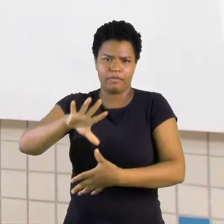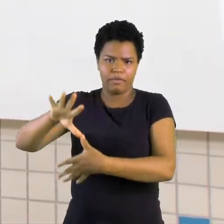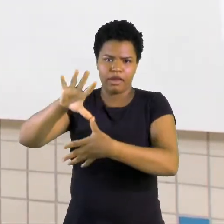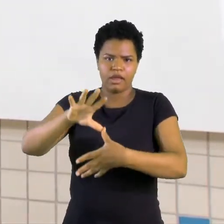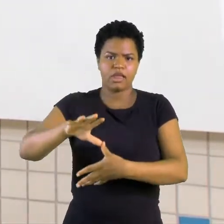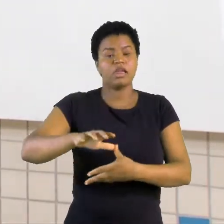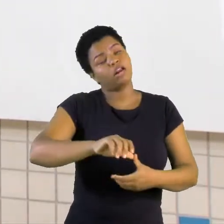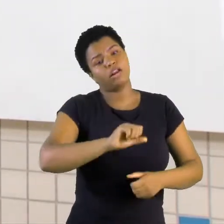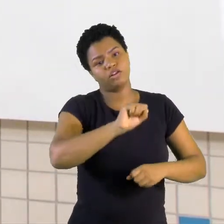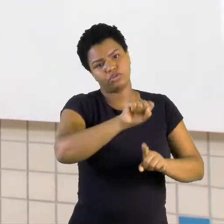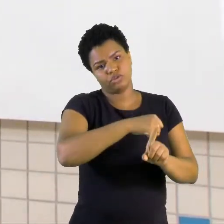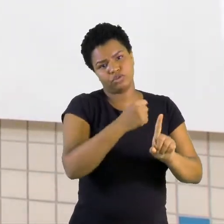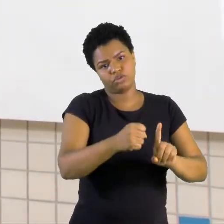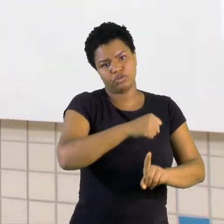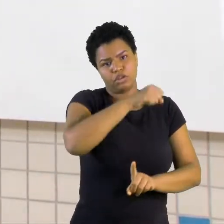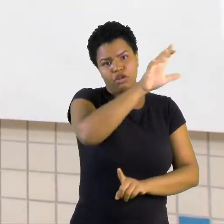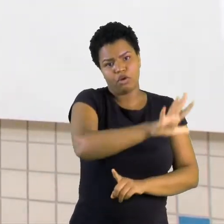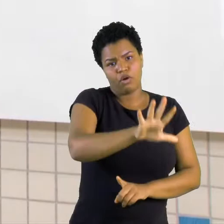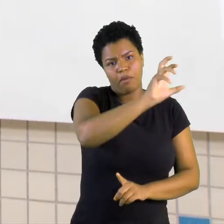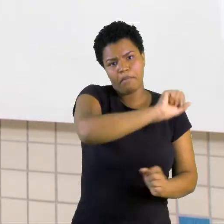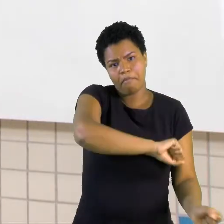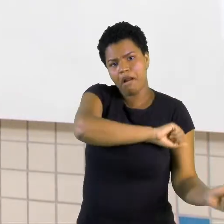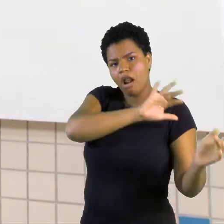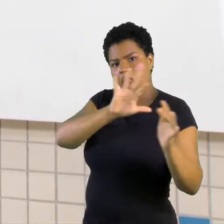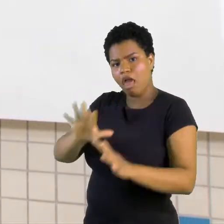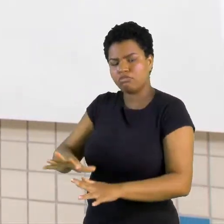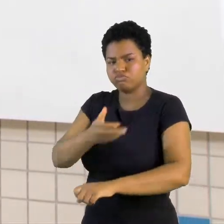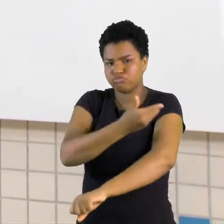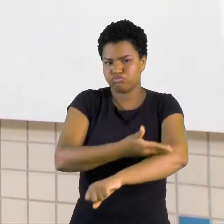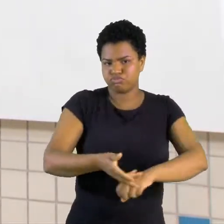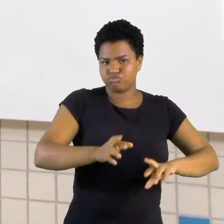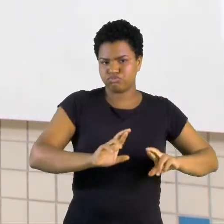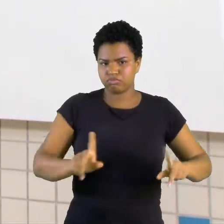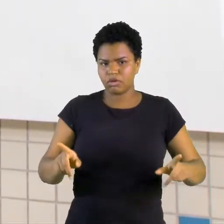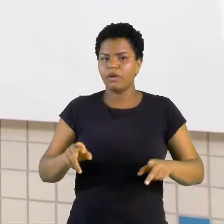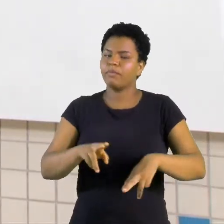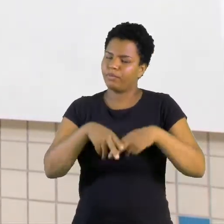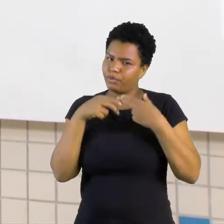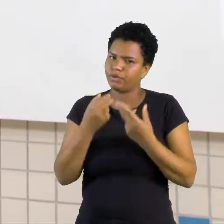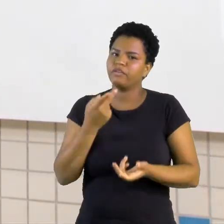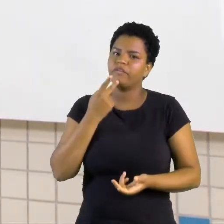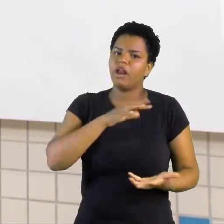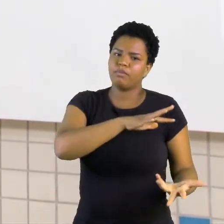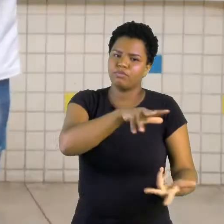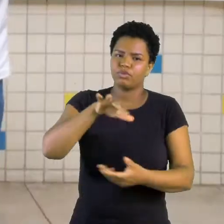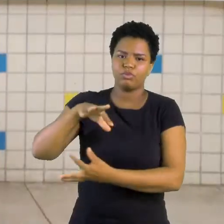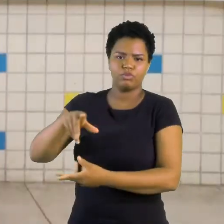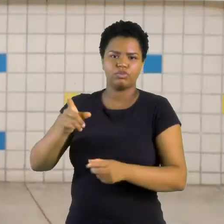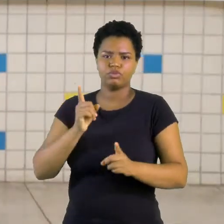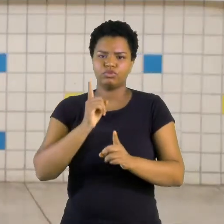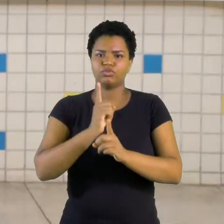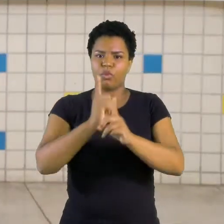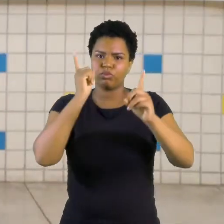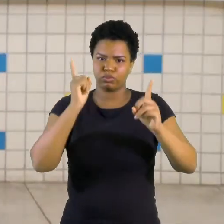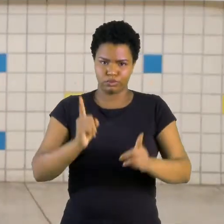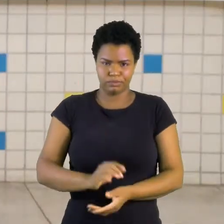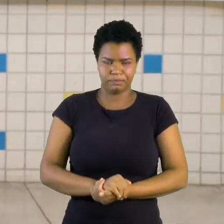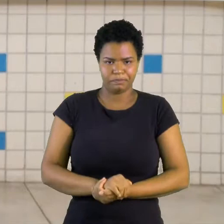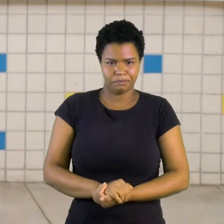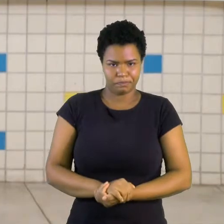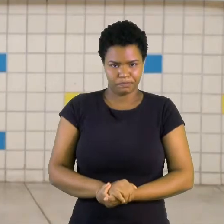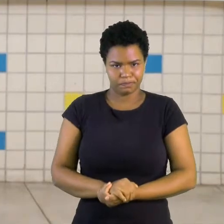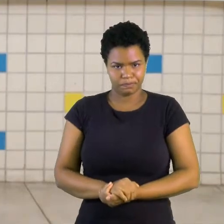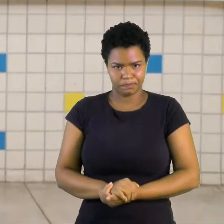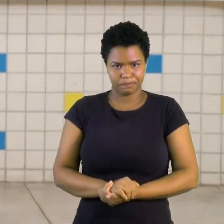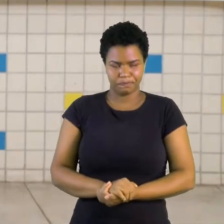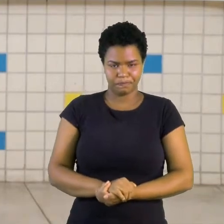costumes diferentes. Por isso que eles gostam de utilizar esse contexto de encontro entre dois mundos, né? Já hoje nós iremos tratar